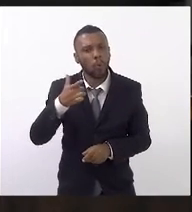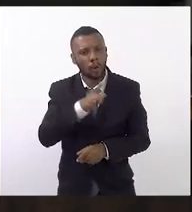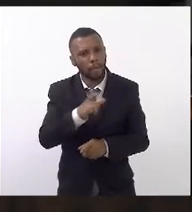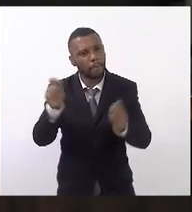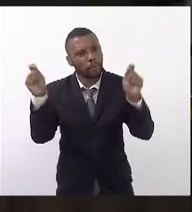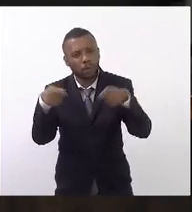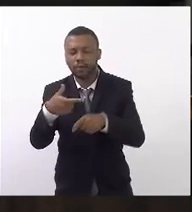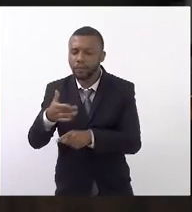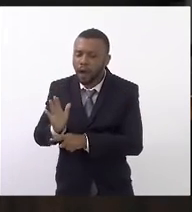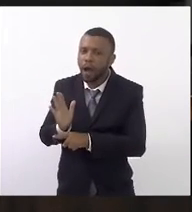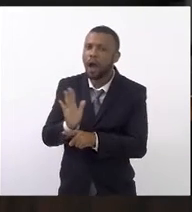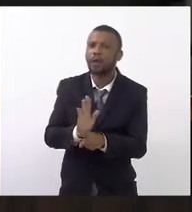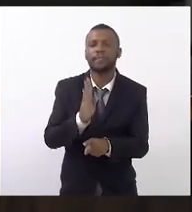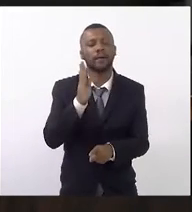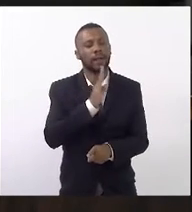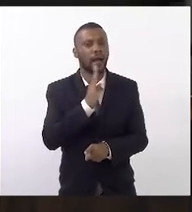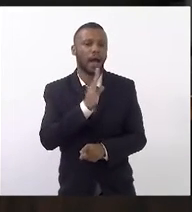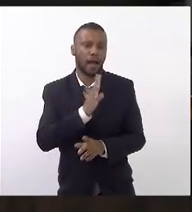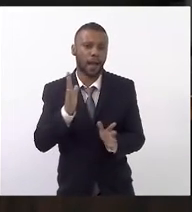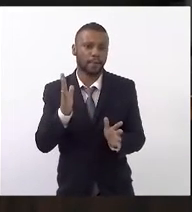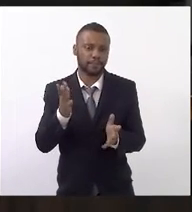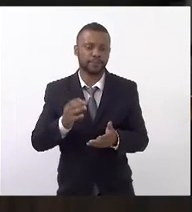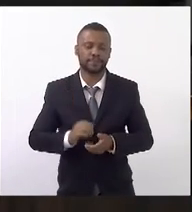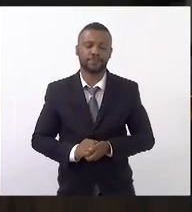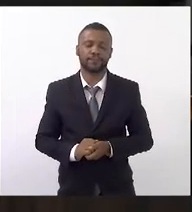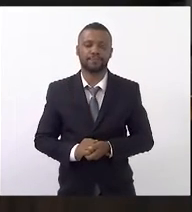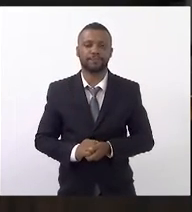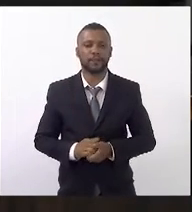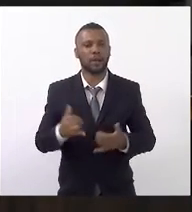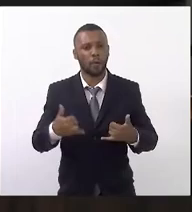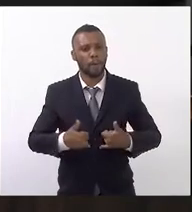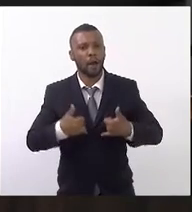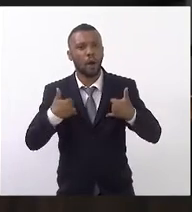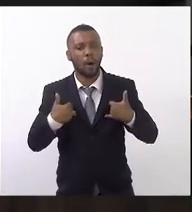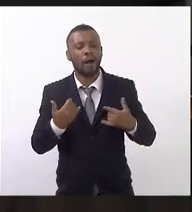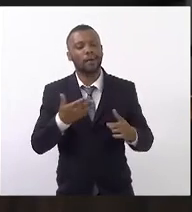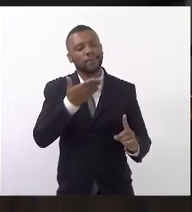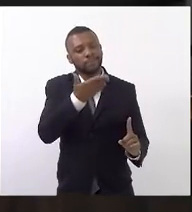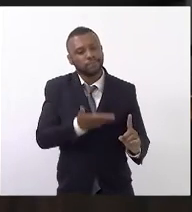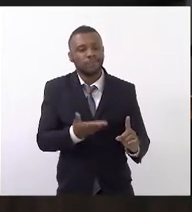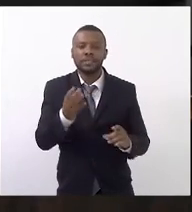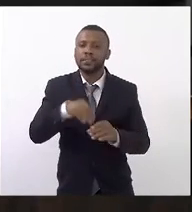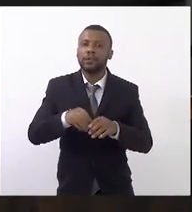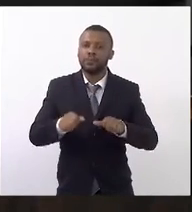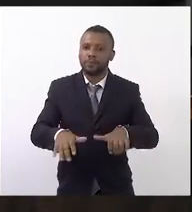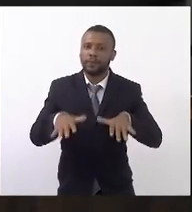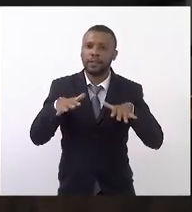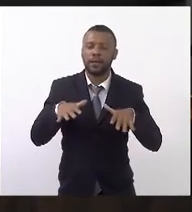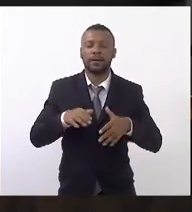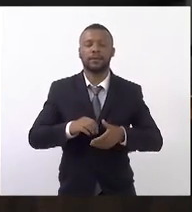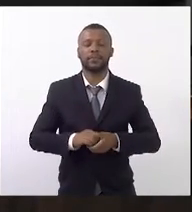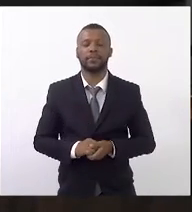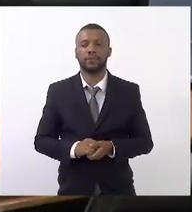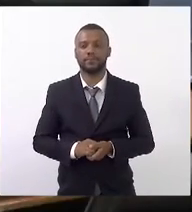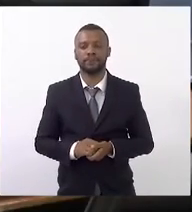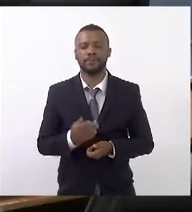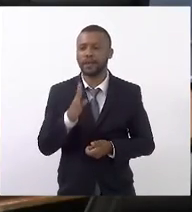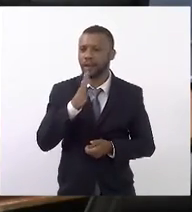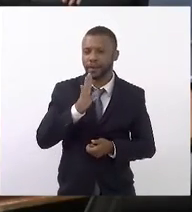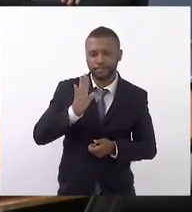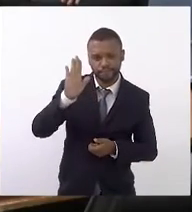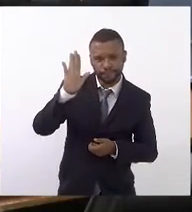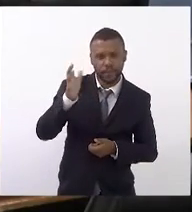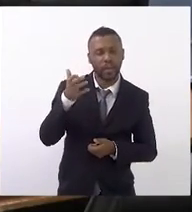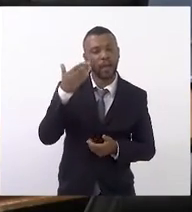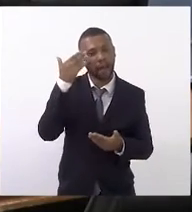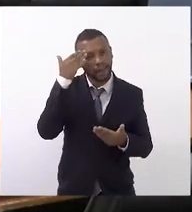de uma forma mais rápida, deputado Fábio Silva. É uma honra ter Vossa Excelência no plenário. Deputado Canela. Senhor presidente, só rapidamente, eu quero